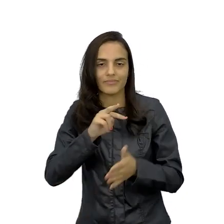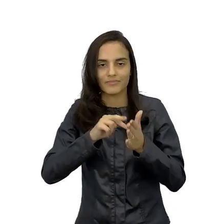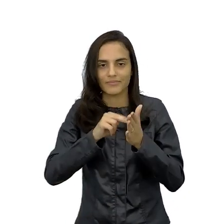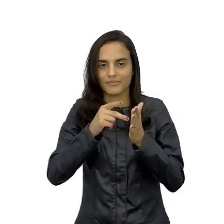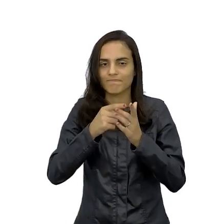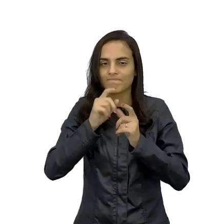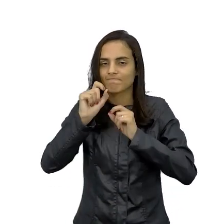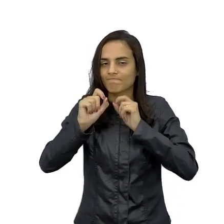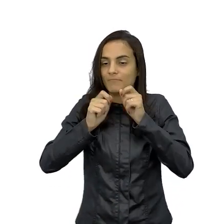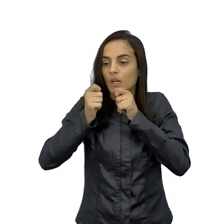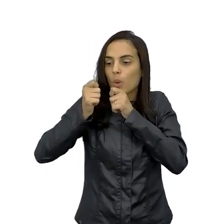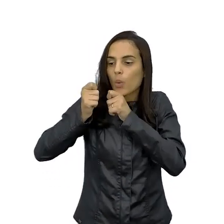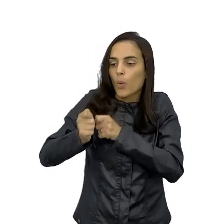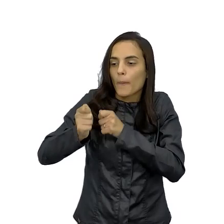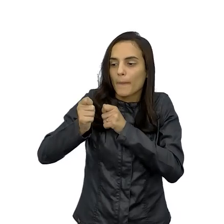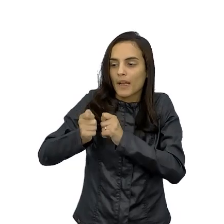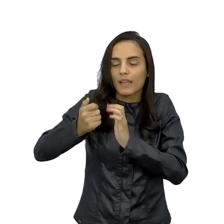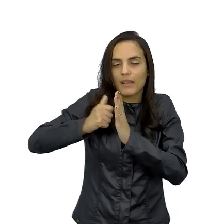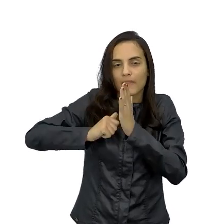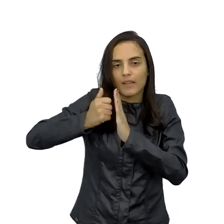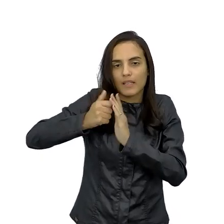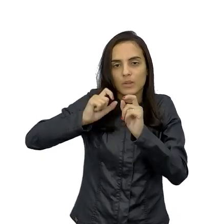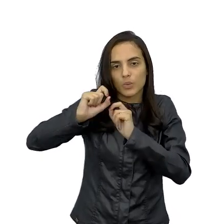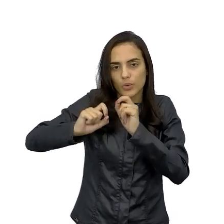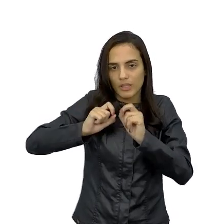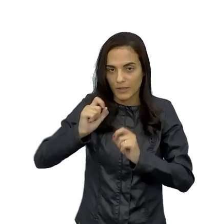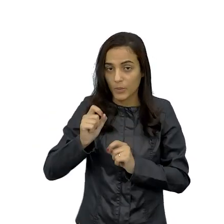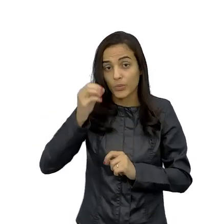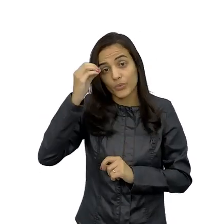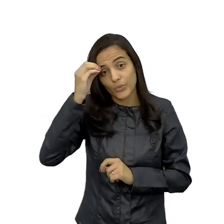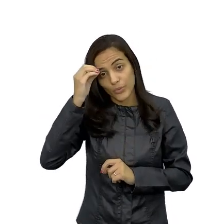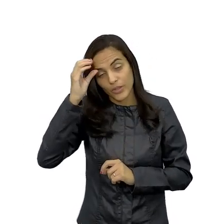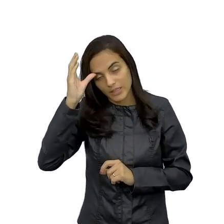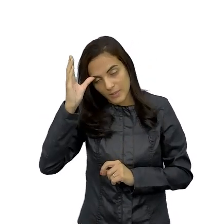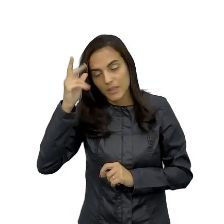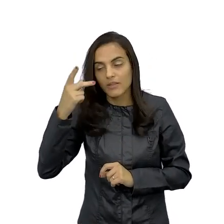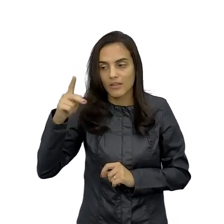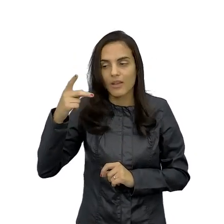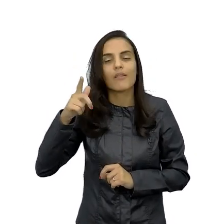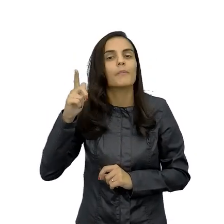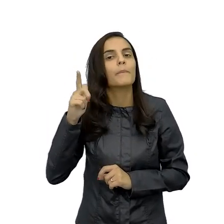que vai ser cobrada nessa avaliação de entrada? Os conhecimentos que eles